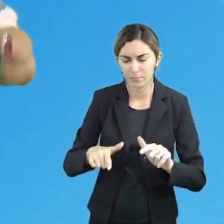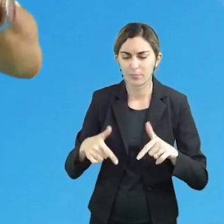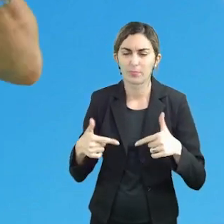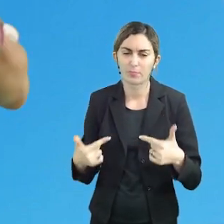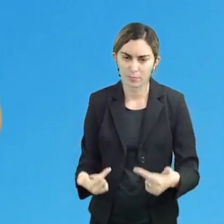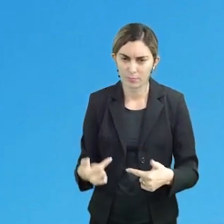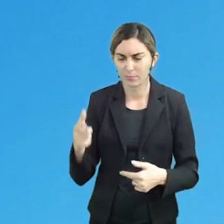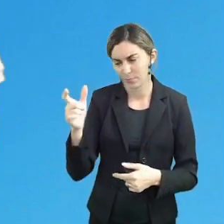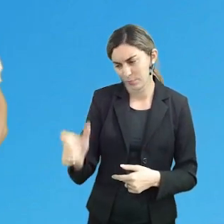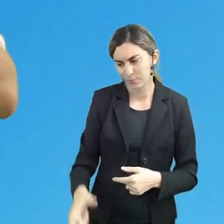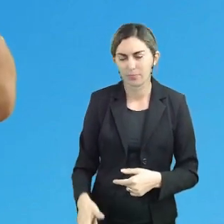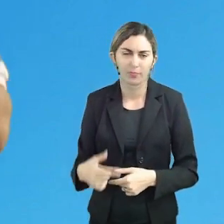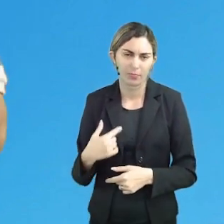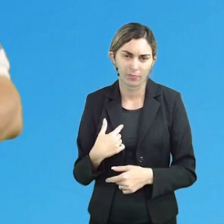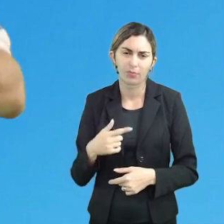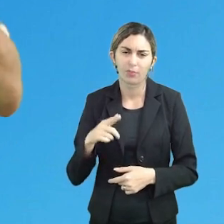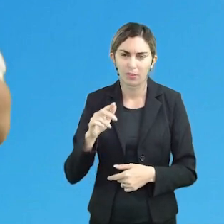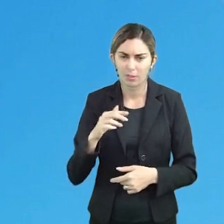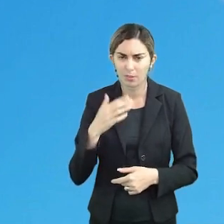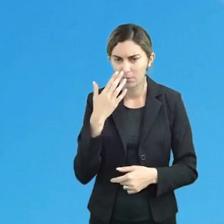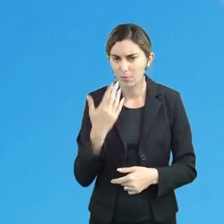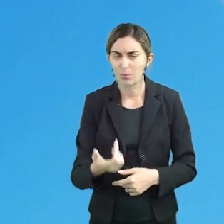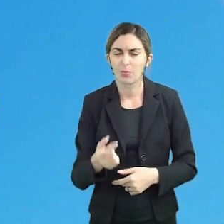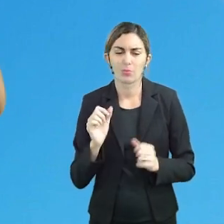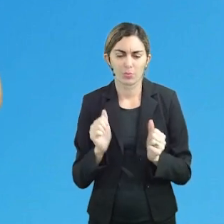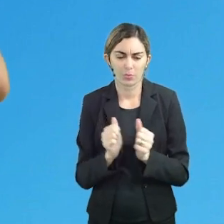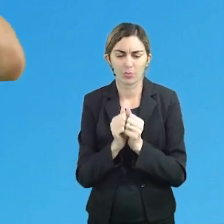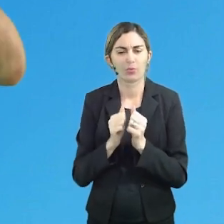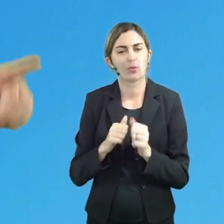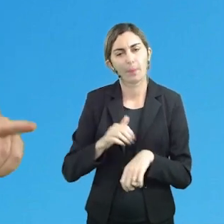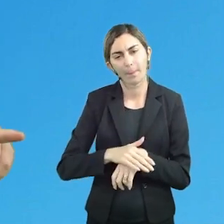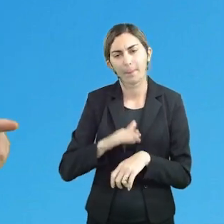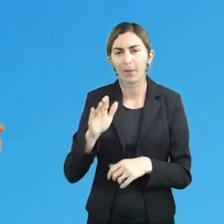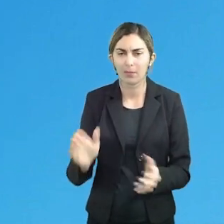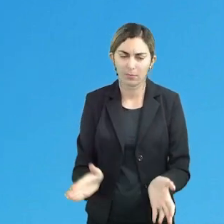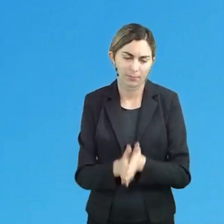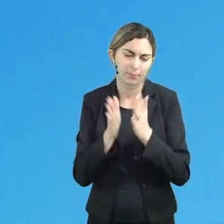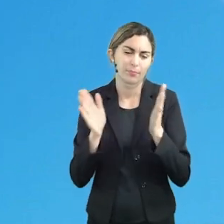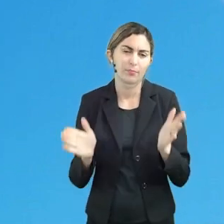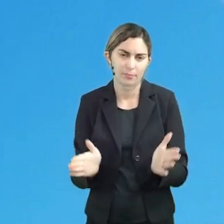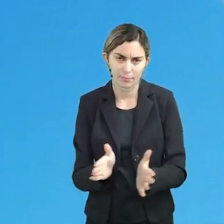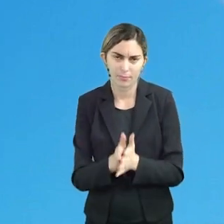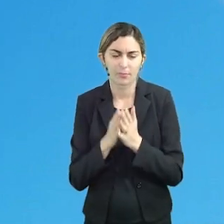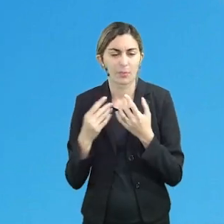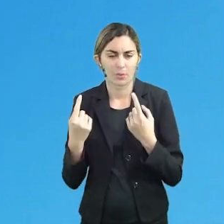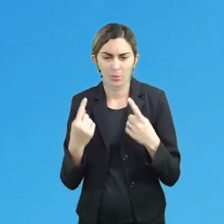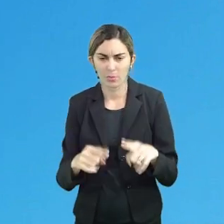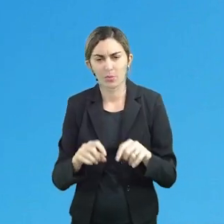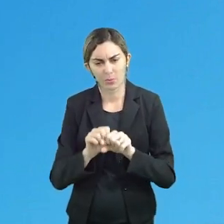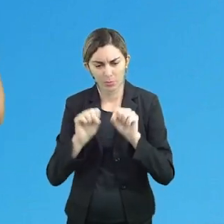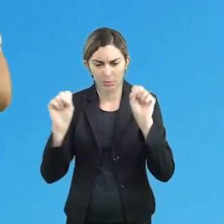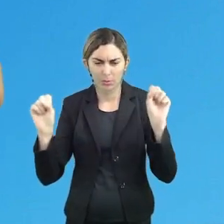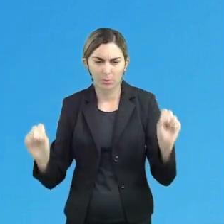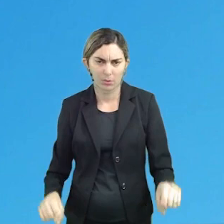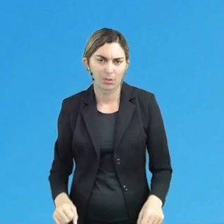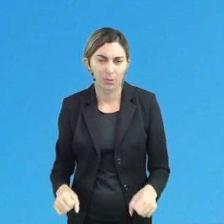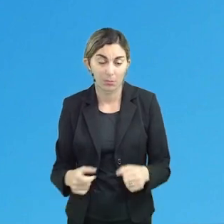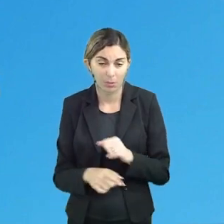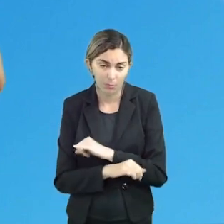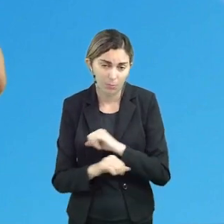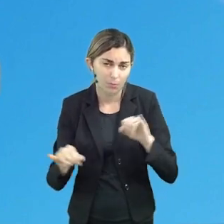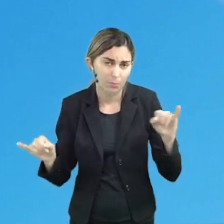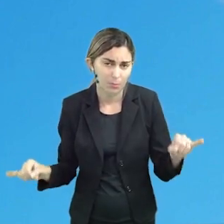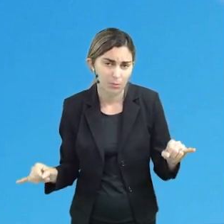atuação, essa atuação frente junto aos mais empobrecidos, contra um sistema. E ele